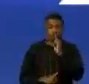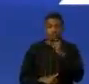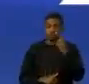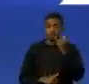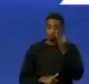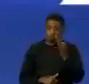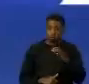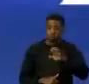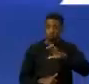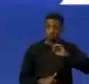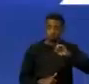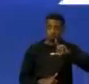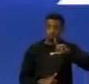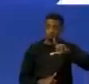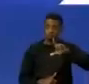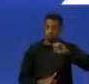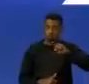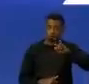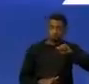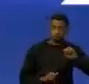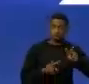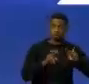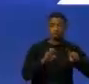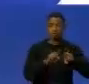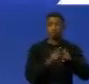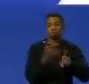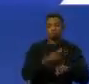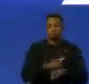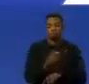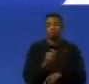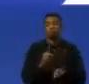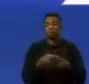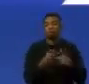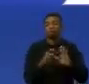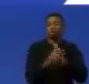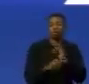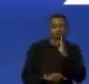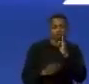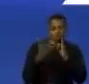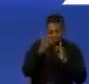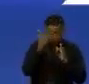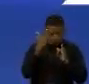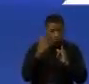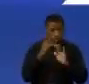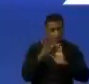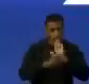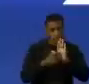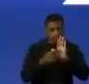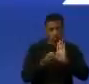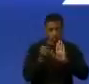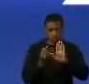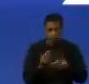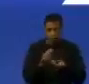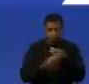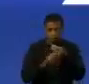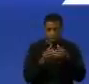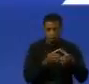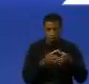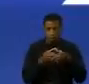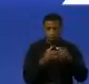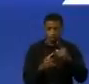para ecologia. E nessa questão, o examinador ele te dá um texto que fala sobre o fenômeno